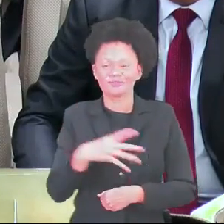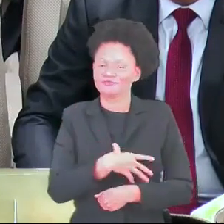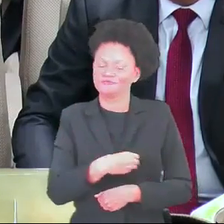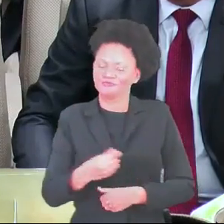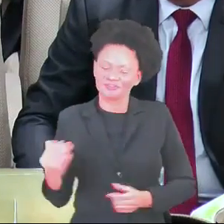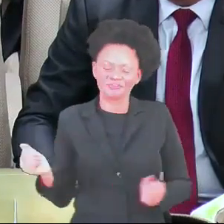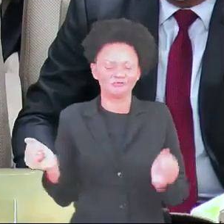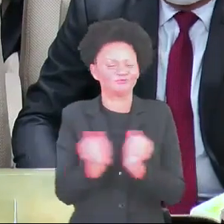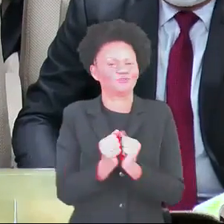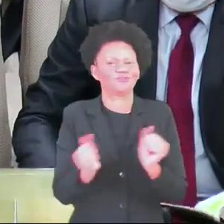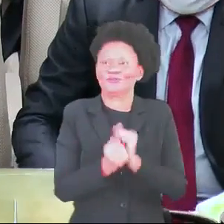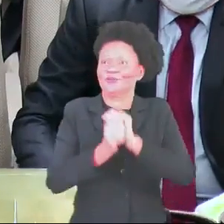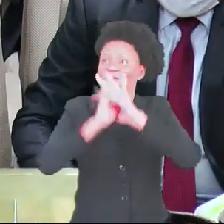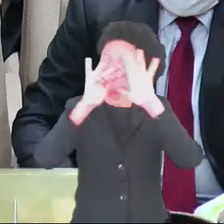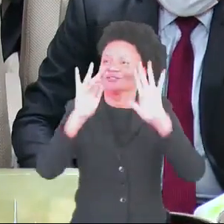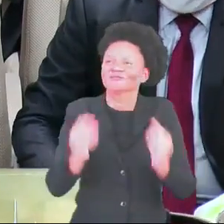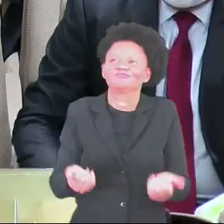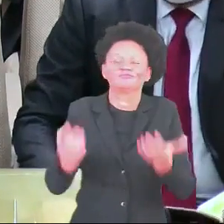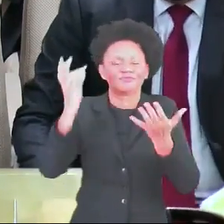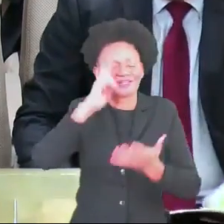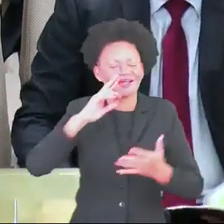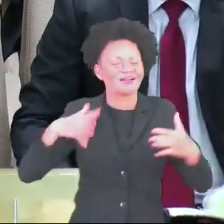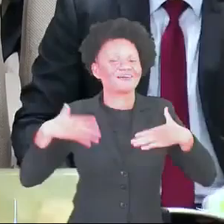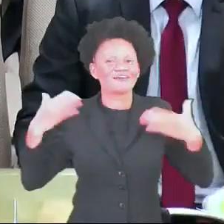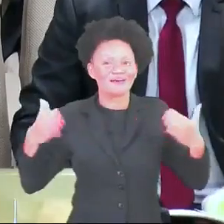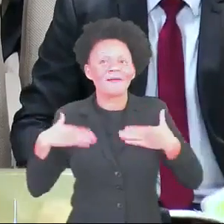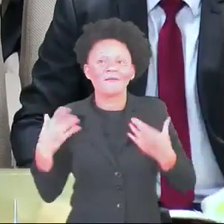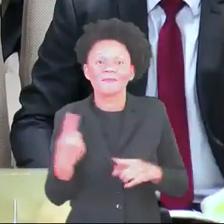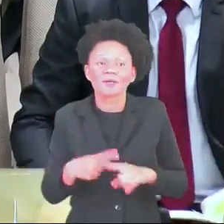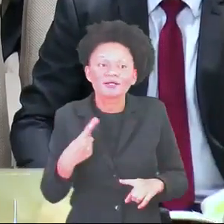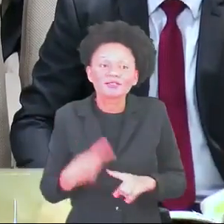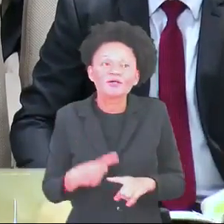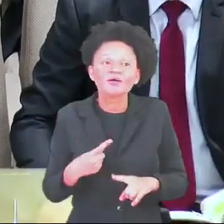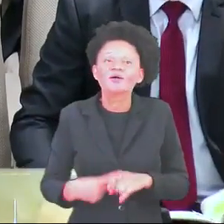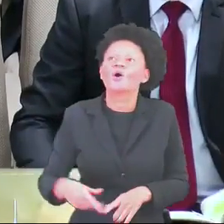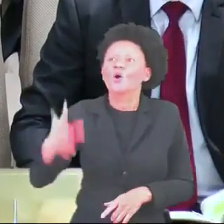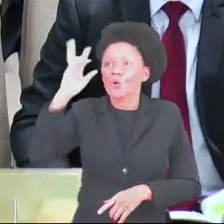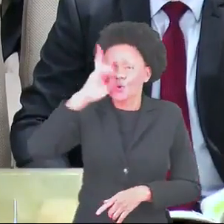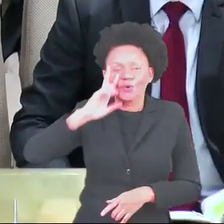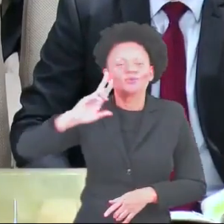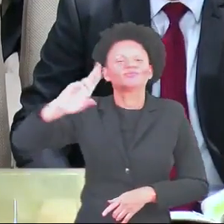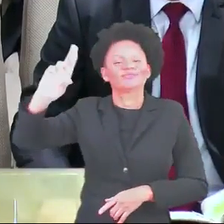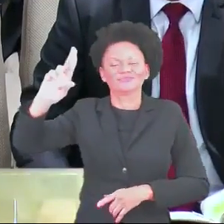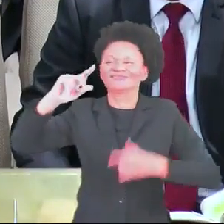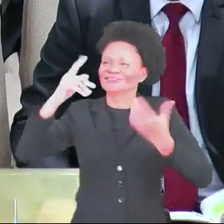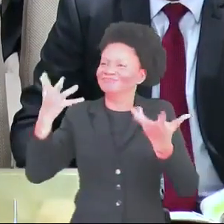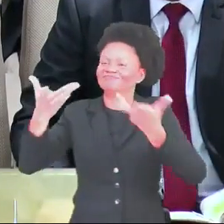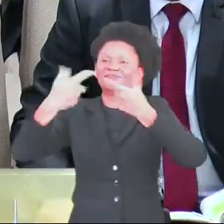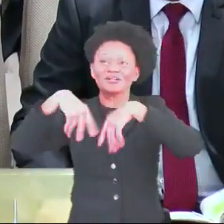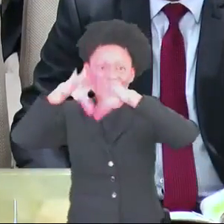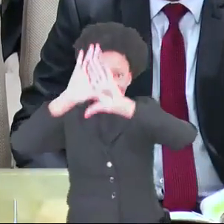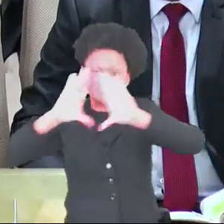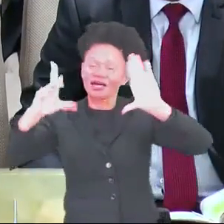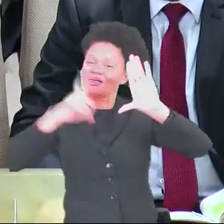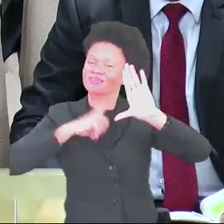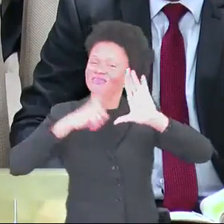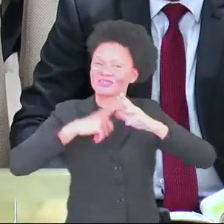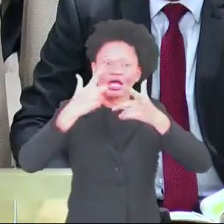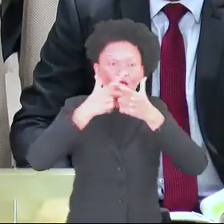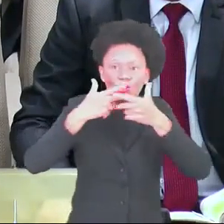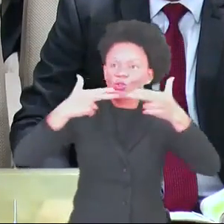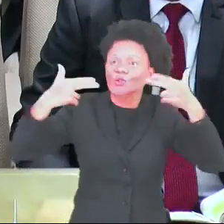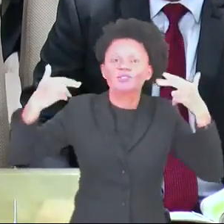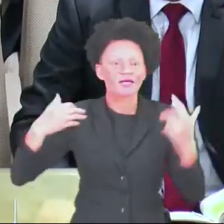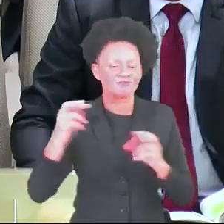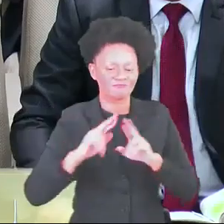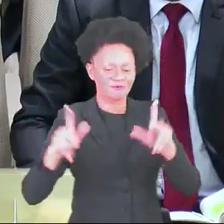glorificando ao Senhor, alegrando diante do Senhor. Sabe por quê? Porque o céu tem notícia diferente. Precisamos